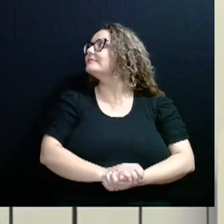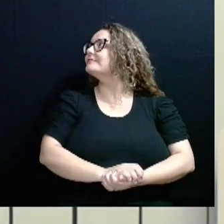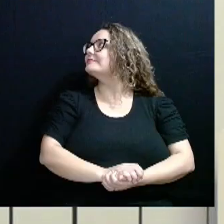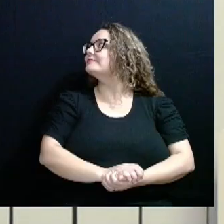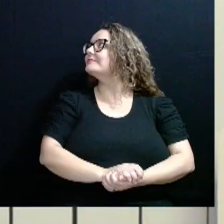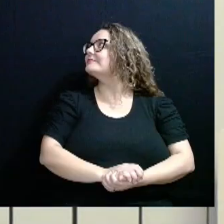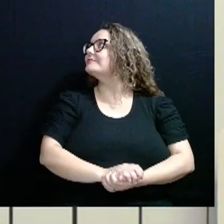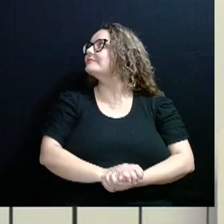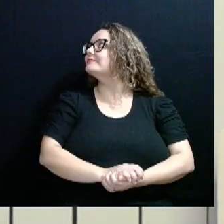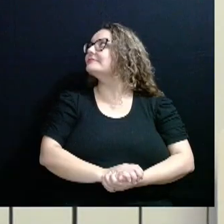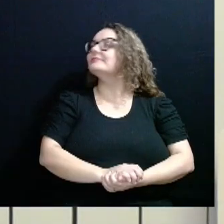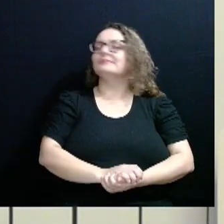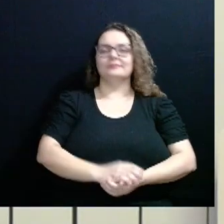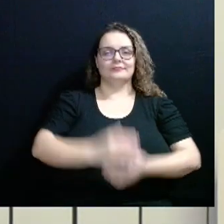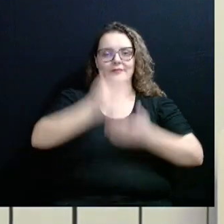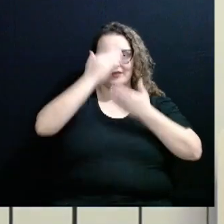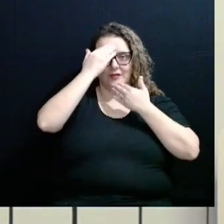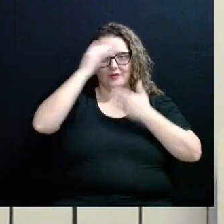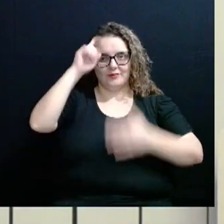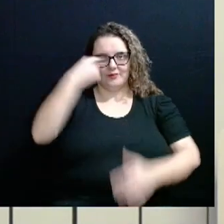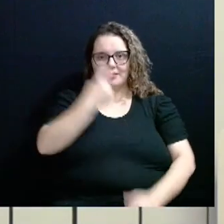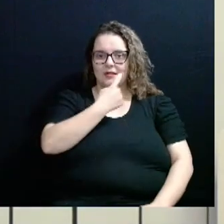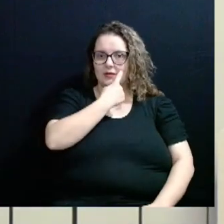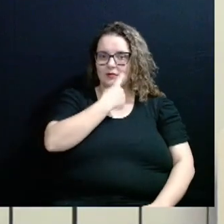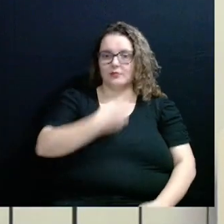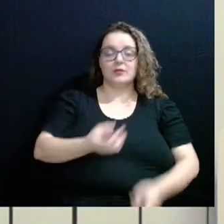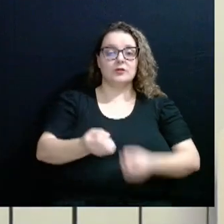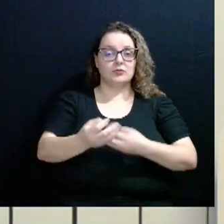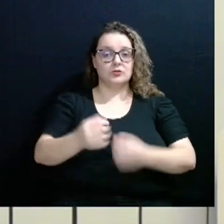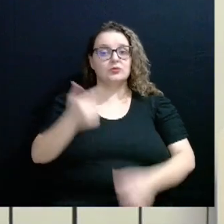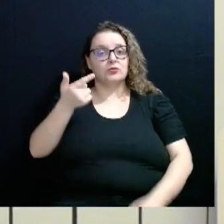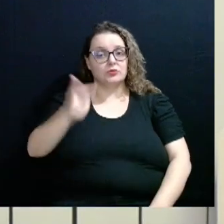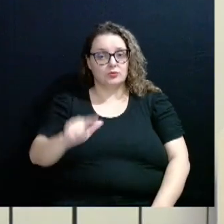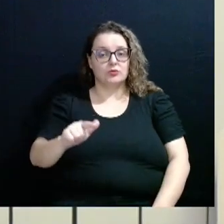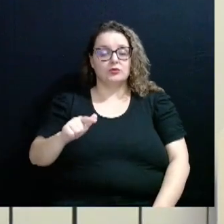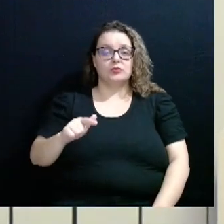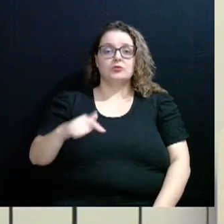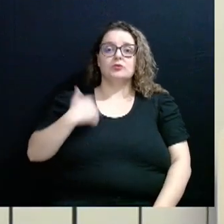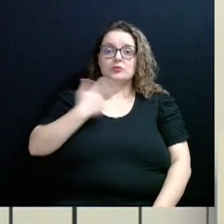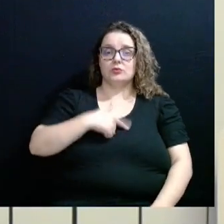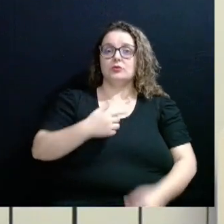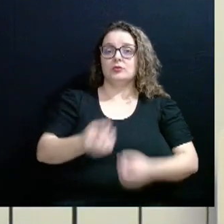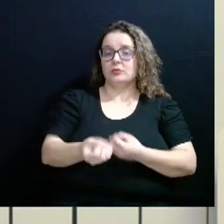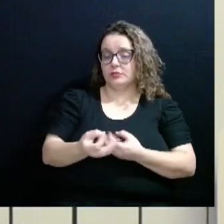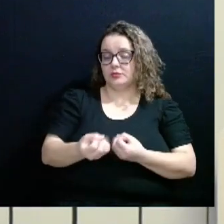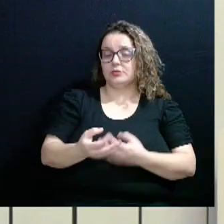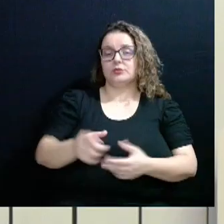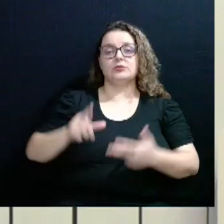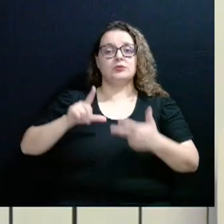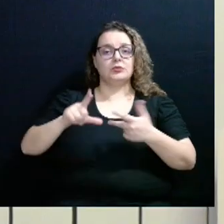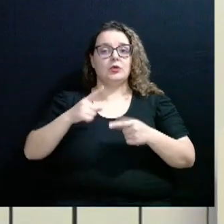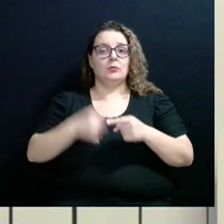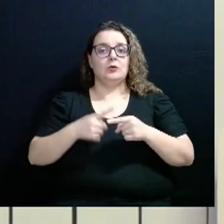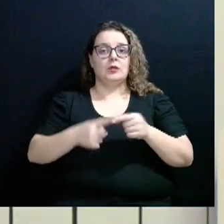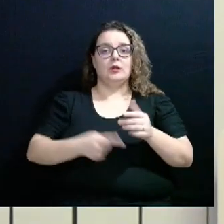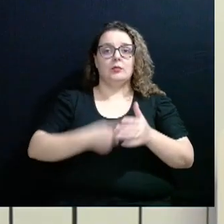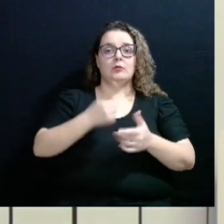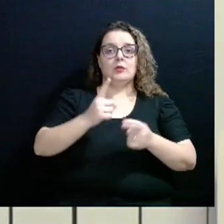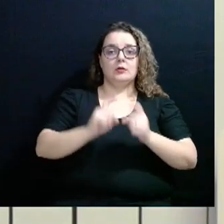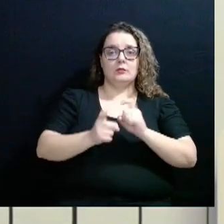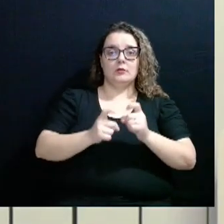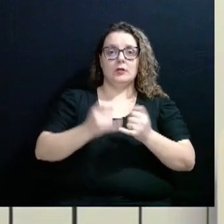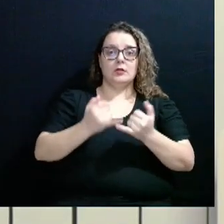Muito obrigado, Mina Abreu, pelas informações. A gente segue aqui com as notícias do Legislativo, porque a primeira parte da reunião ordinária de